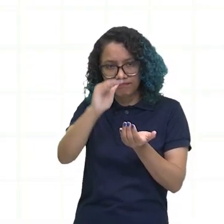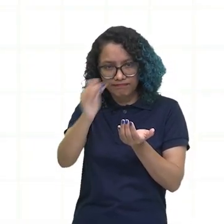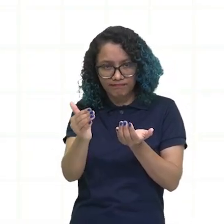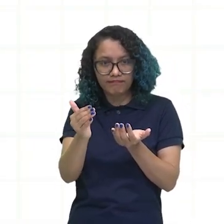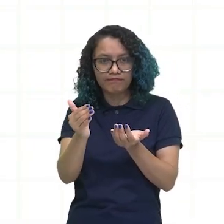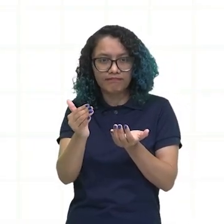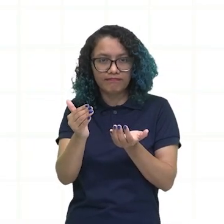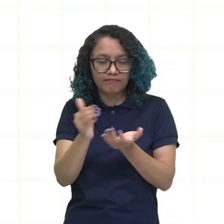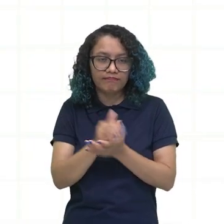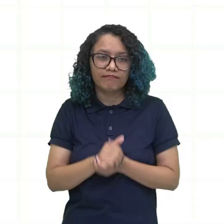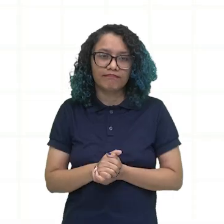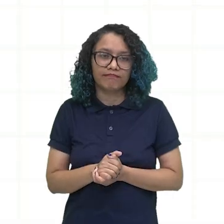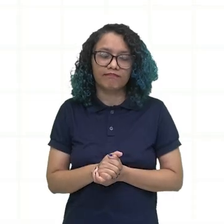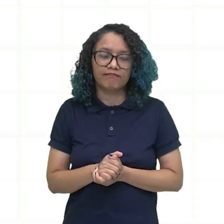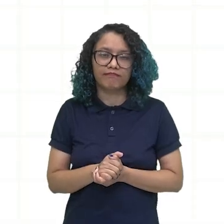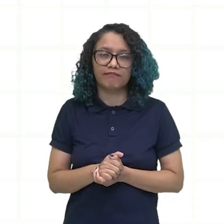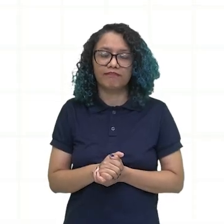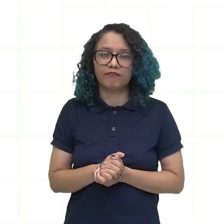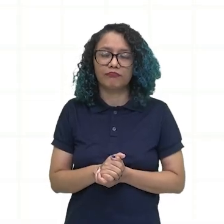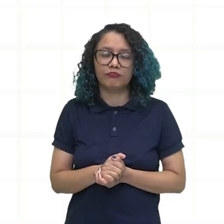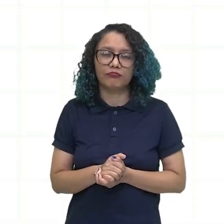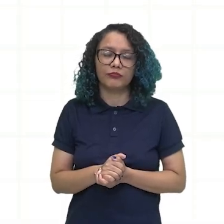uma composição o quê?